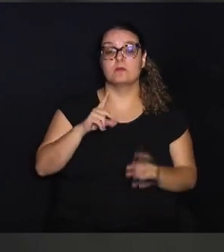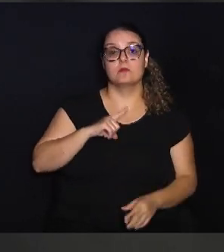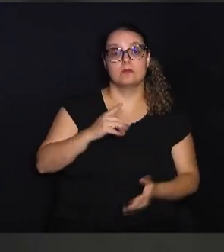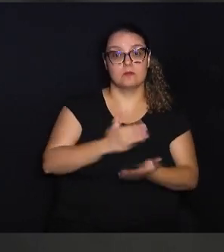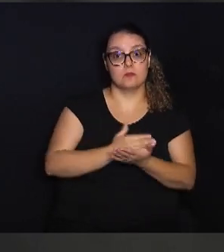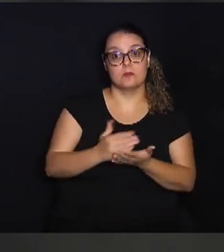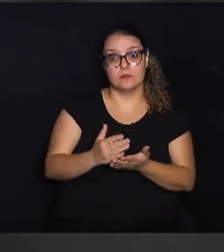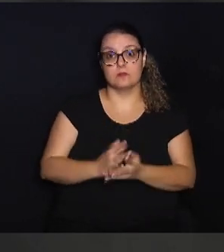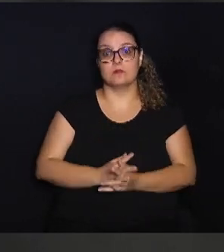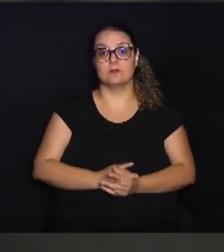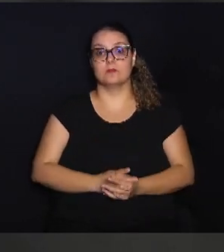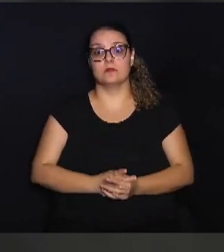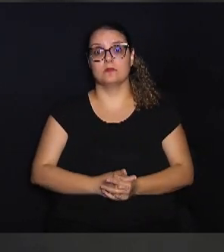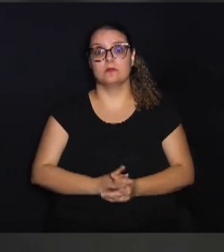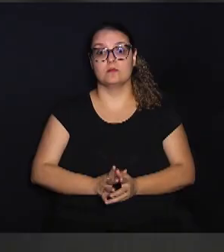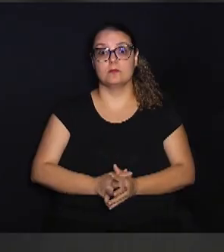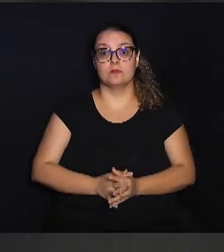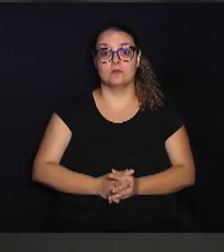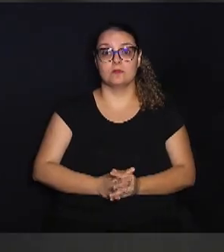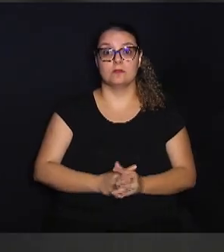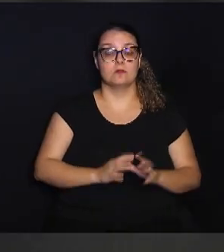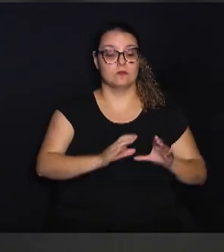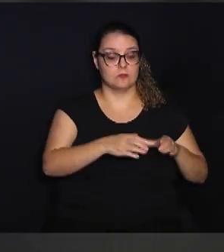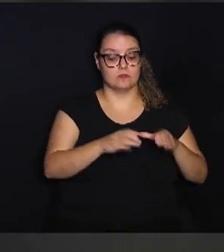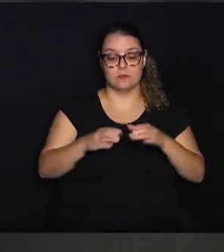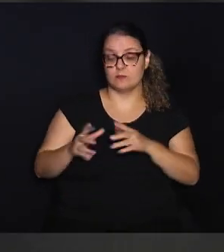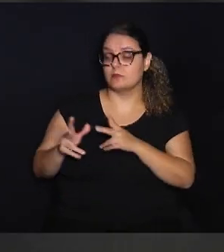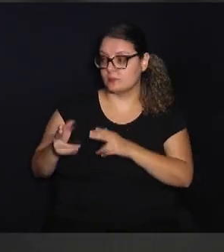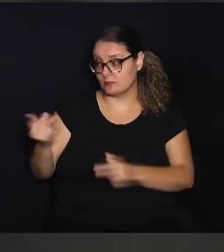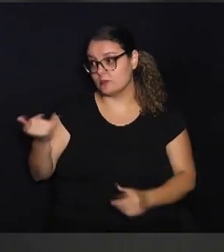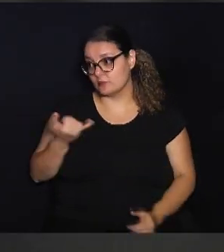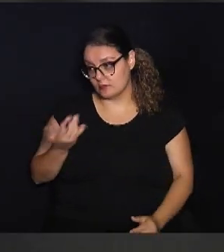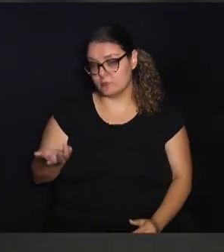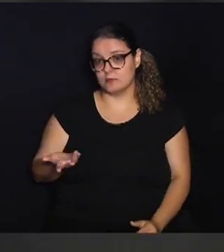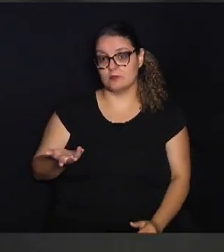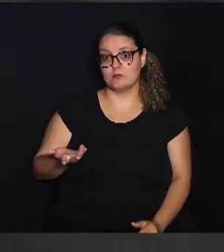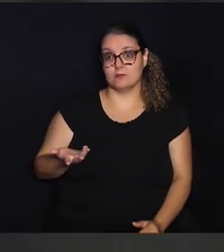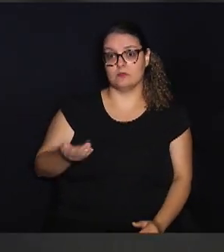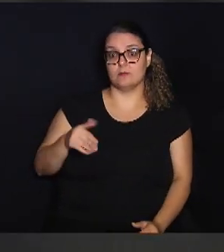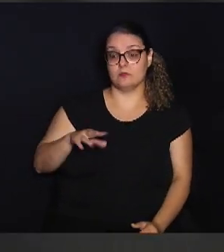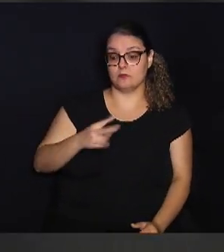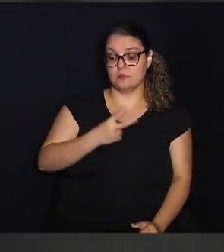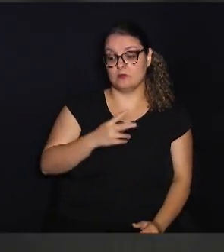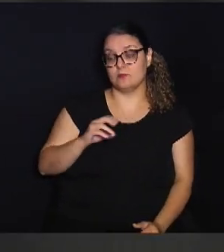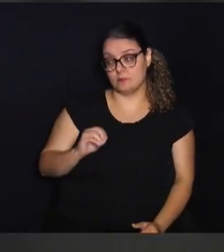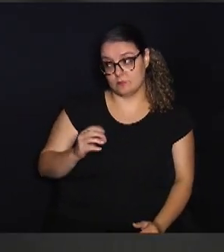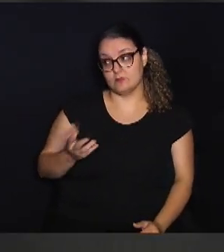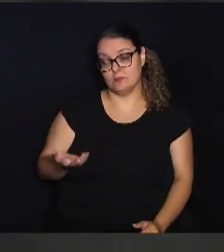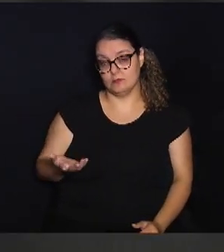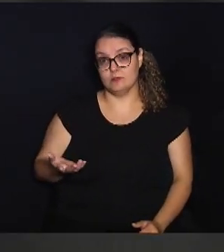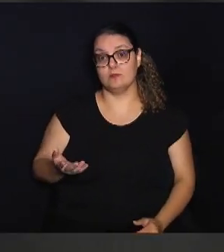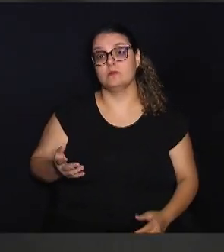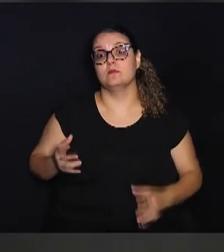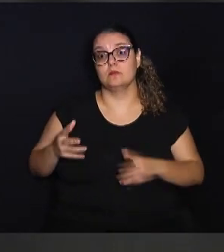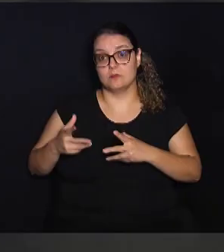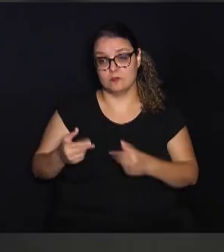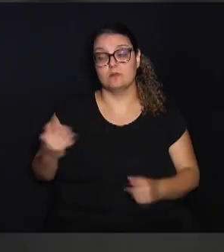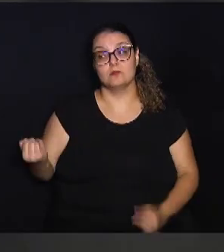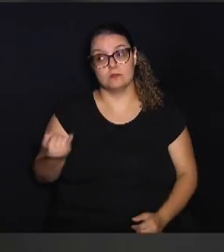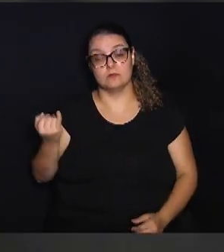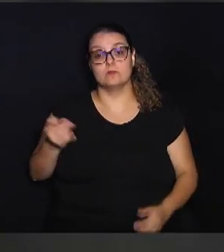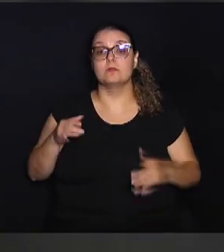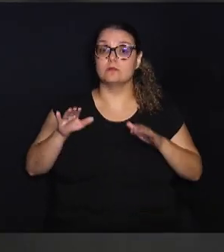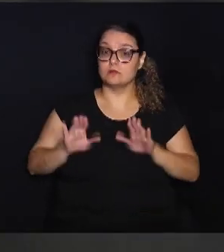início. As comissões, como você falou, foram mais de 20 aí, todas elas muito importantes,